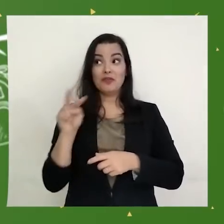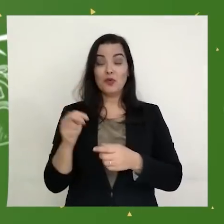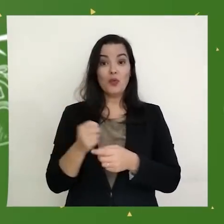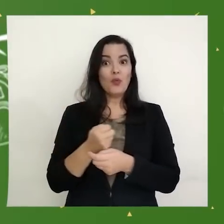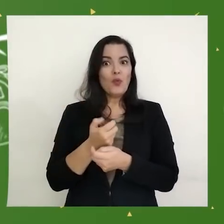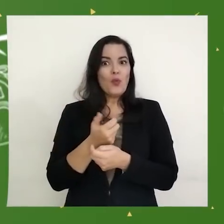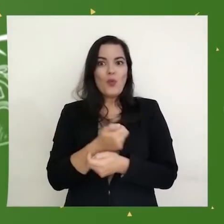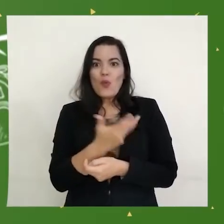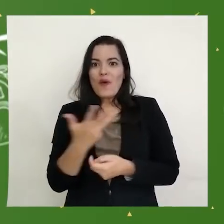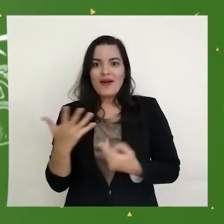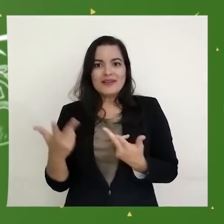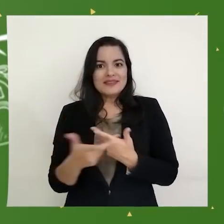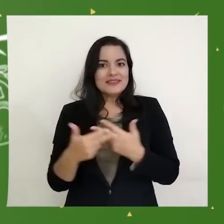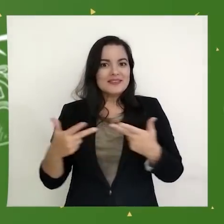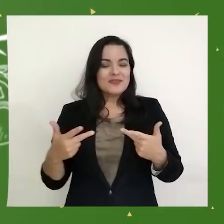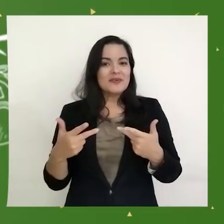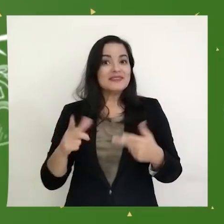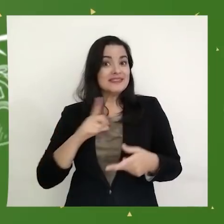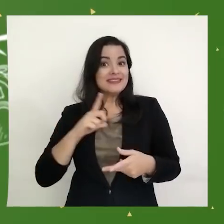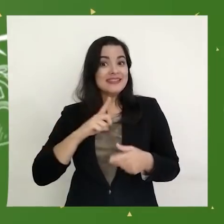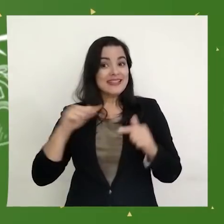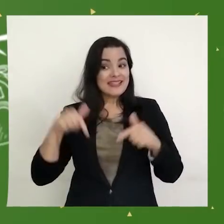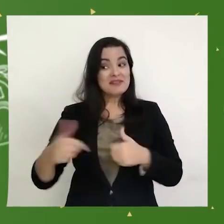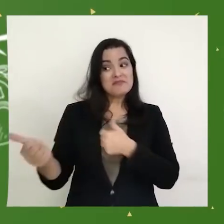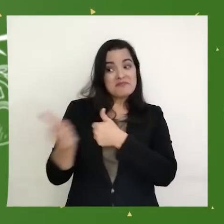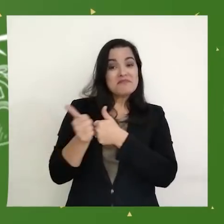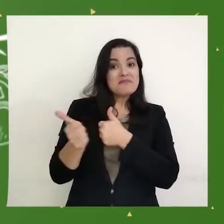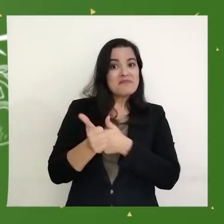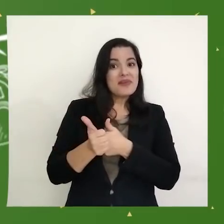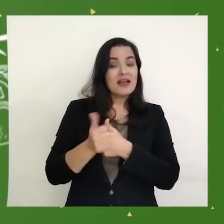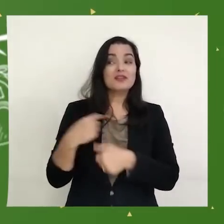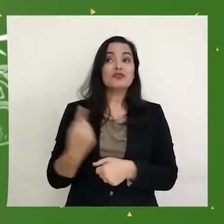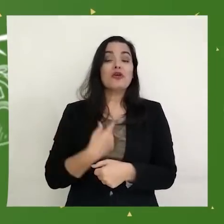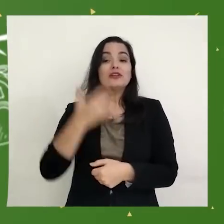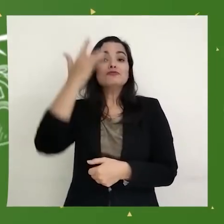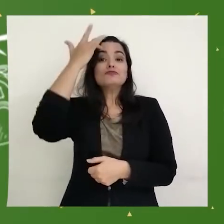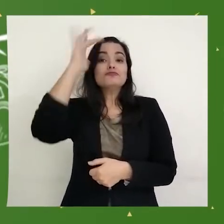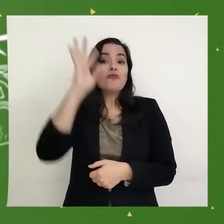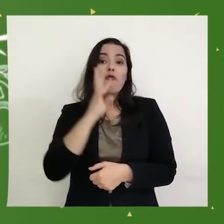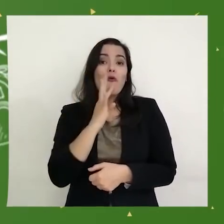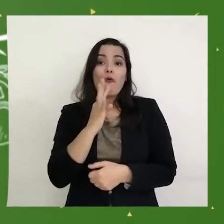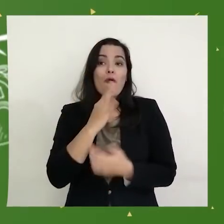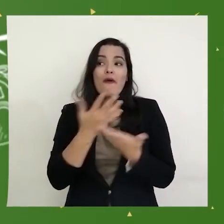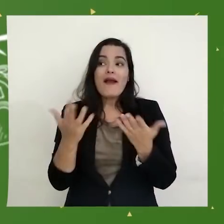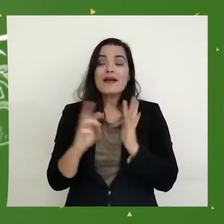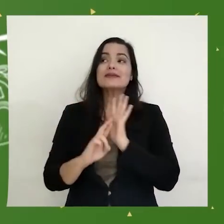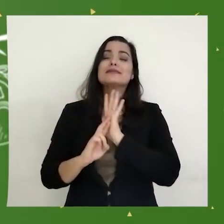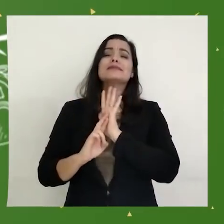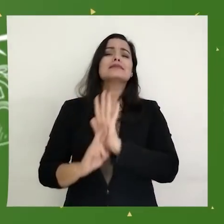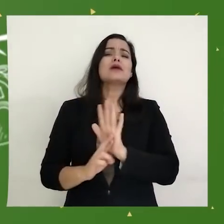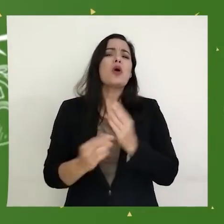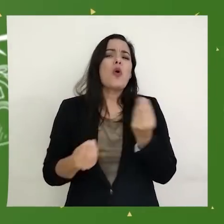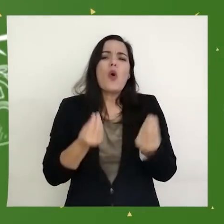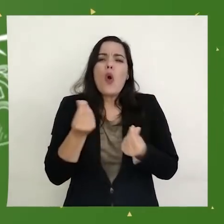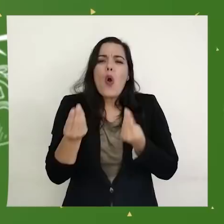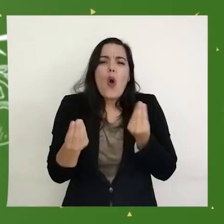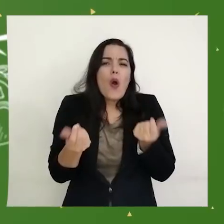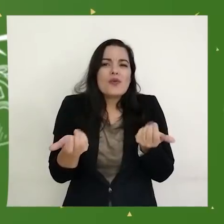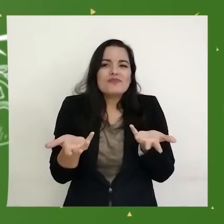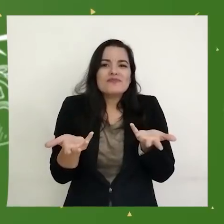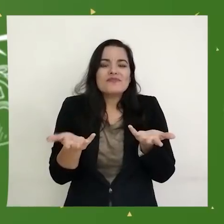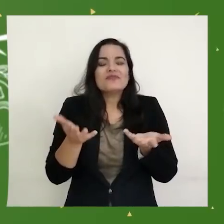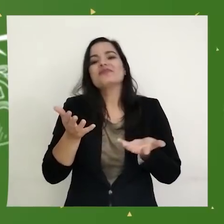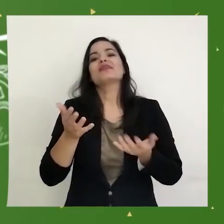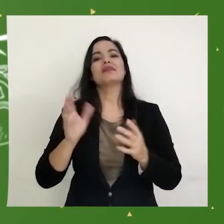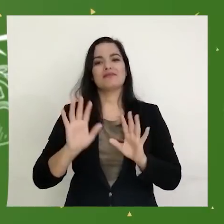temos, muitas delas bem pertinho de nós, e que nós nem imaginamos a representatividade que ela tem